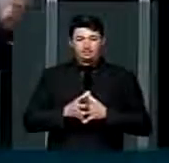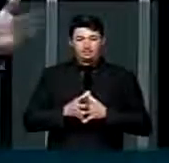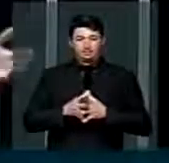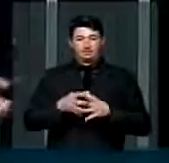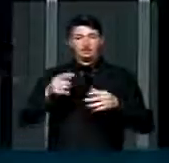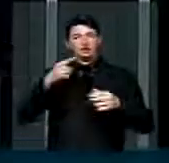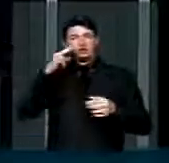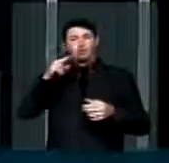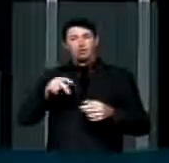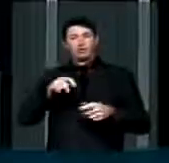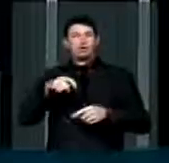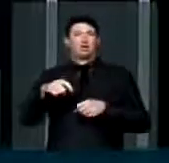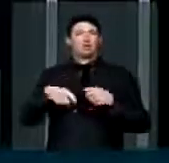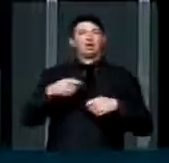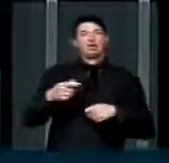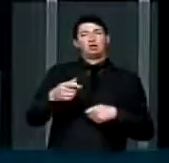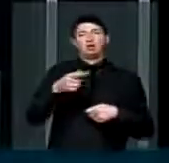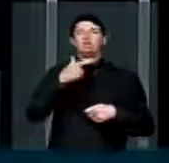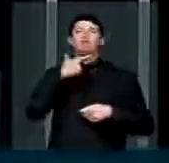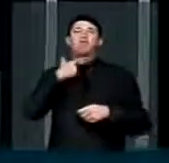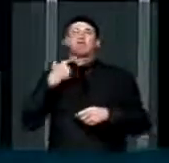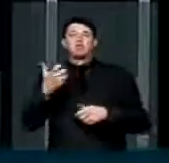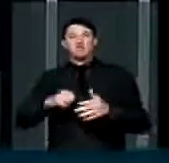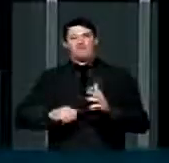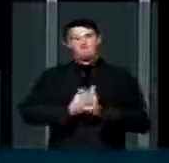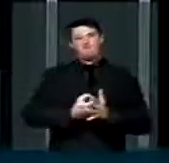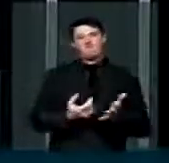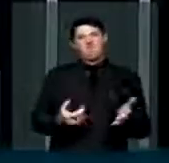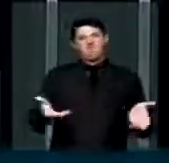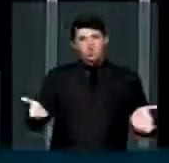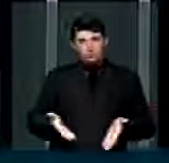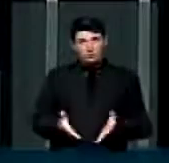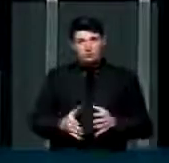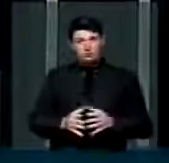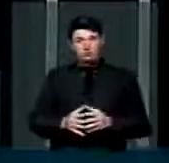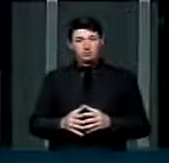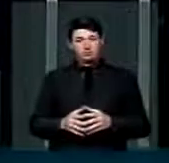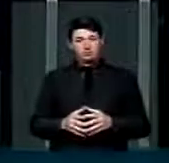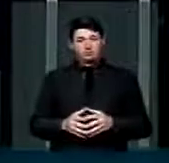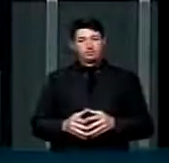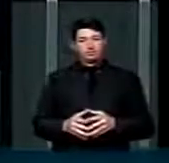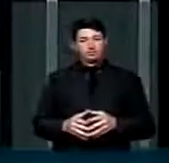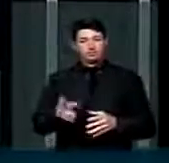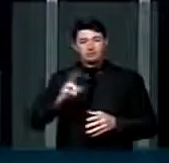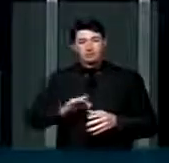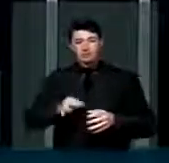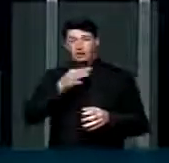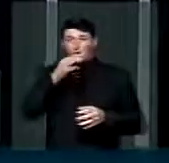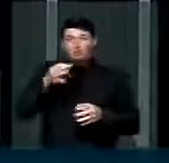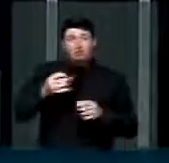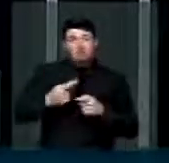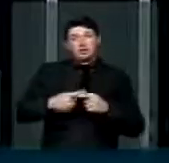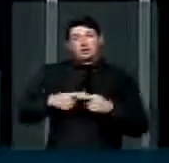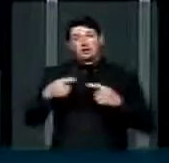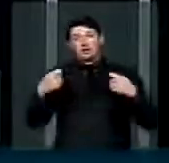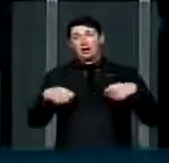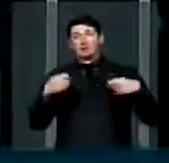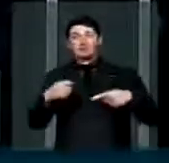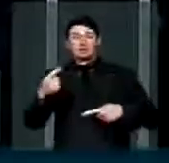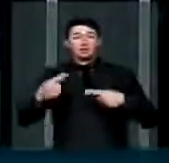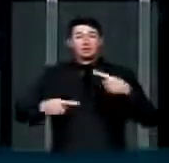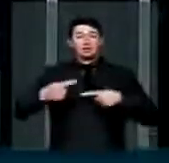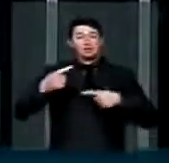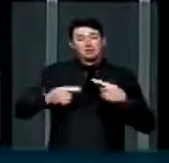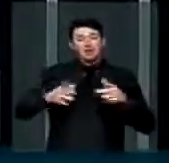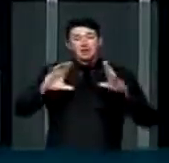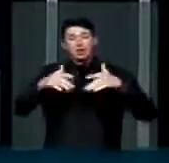Eu vi que aqueles que desejam a obstrução na noite de hoje é usado com argumento a necessidade do debate